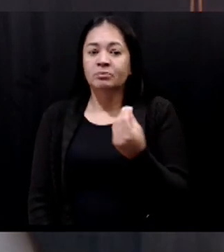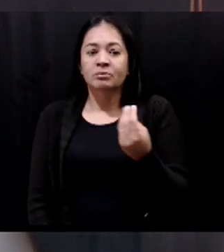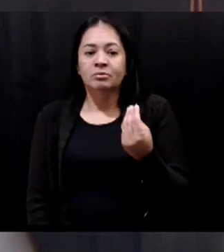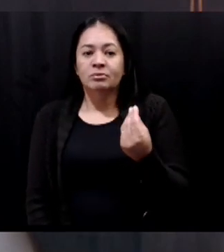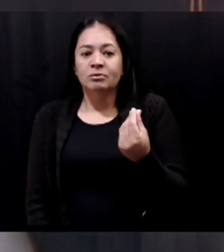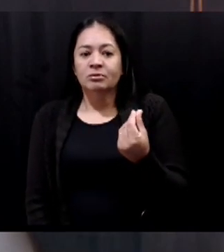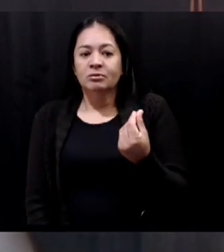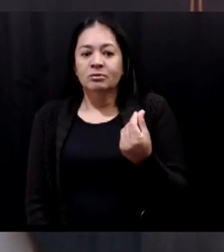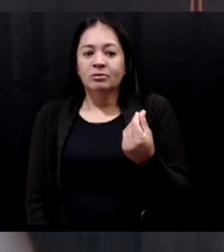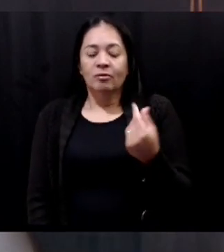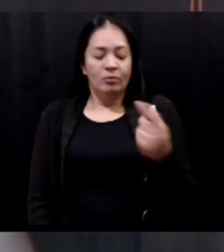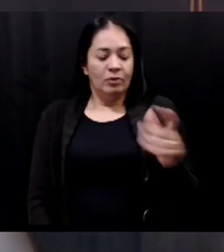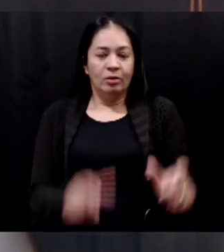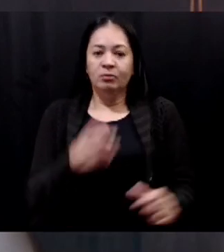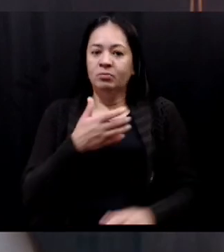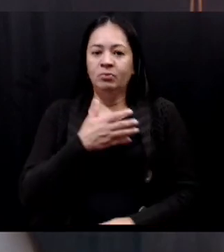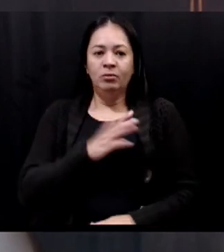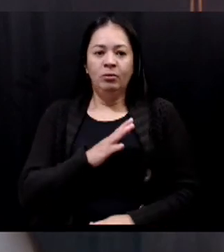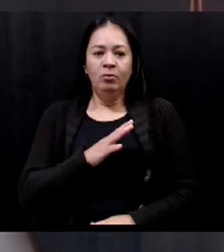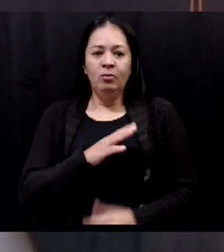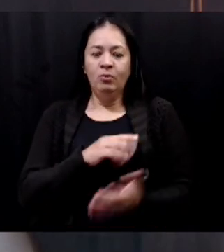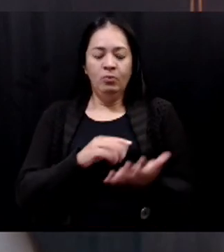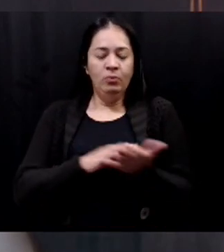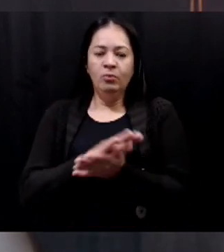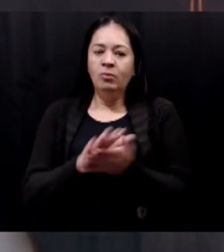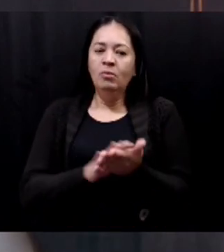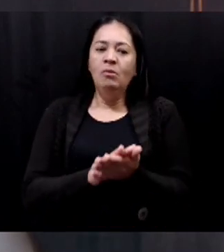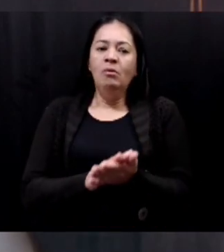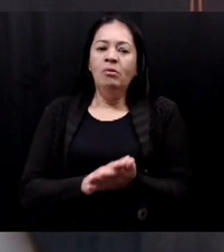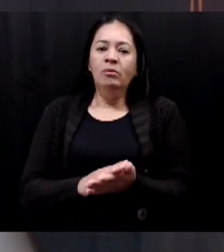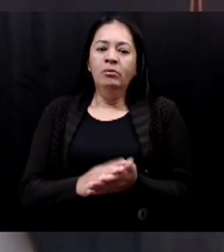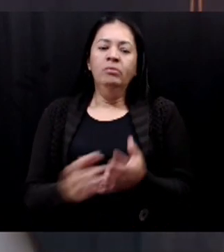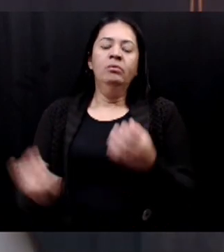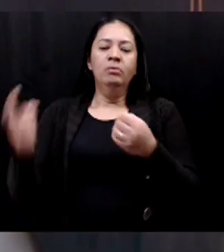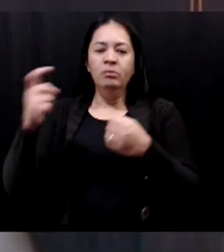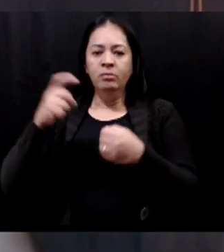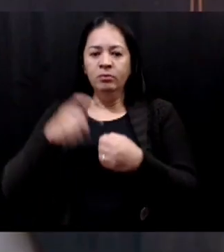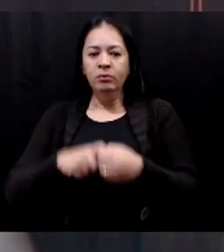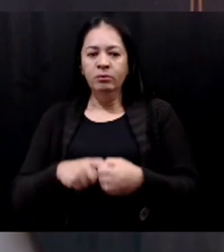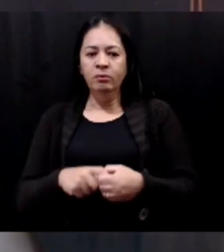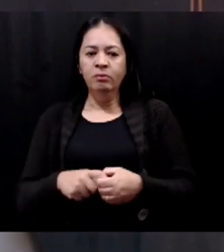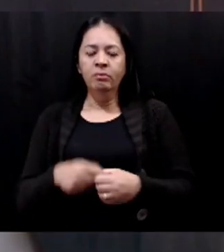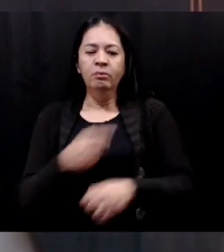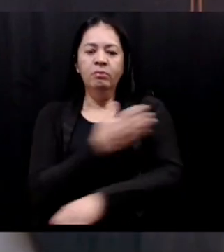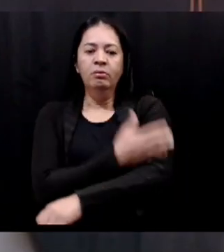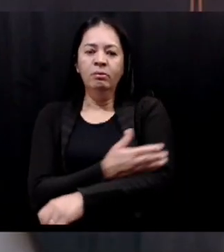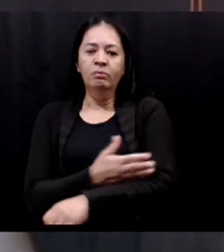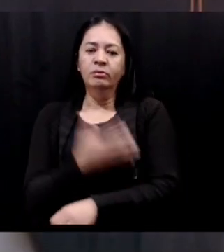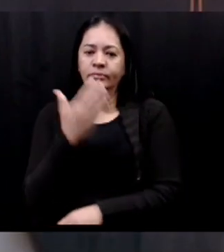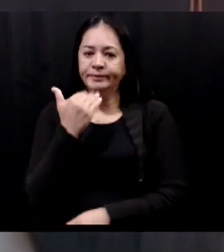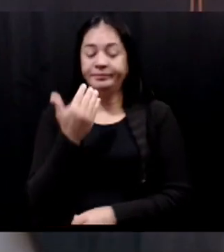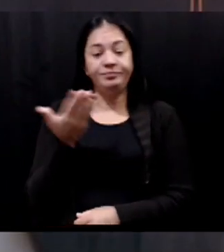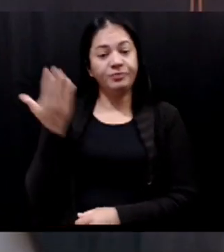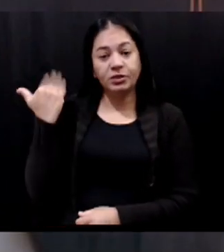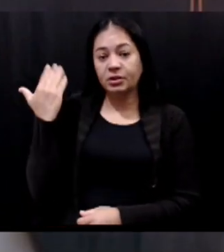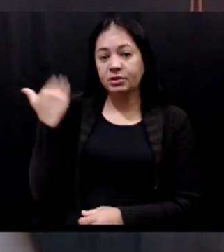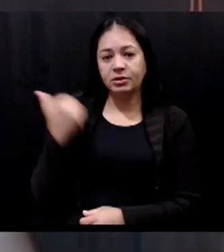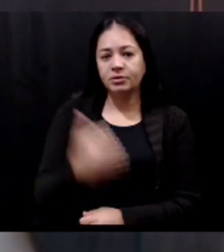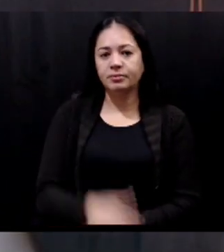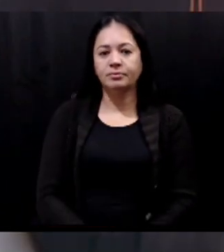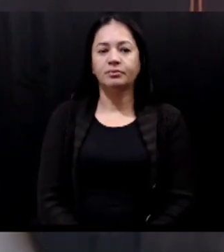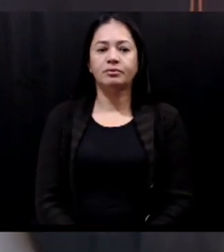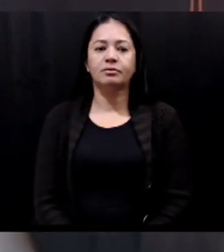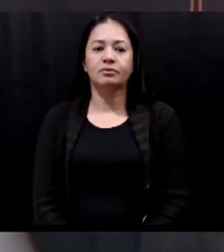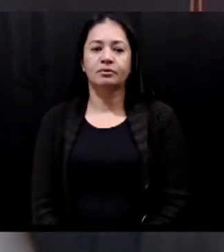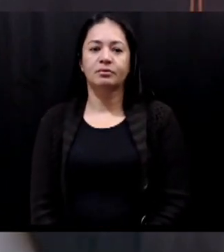goste ali de comer em uma dessas estratégias, que ela acaba voltando para os hábitos alimentares que ela tinha anteriormente e aí,